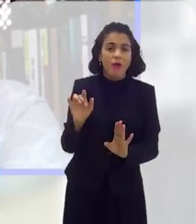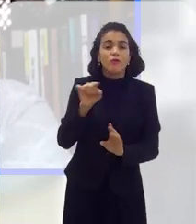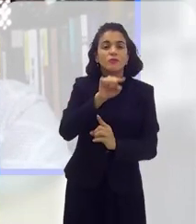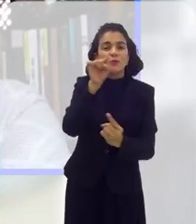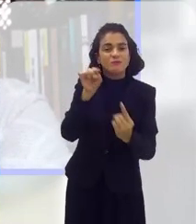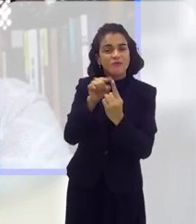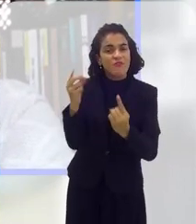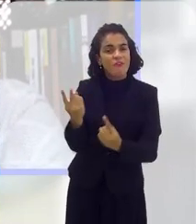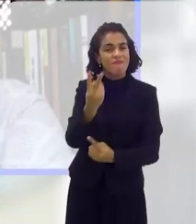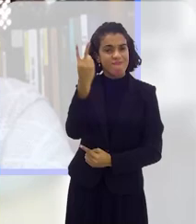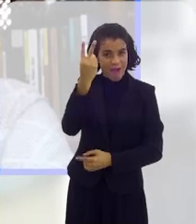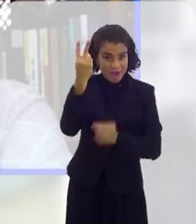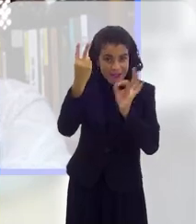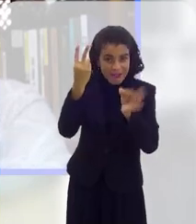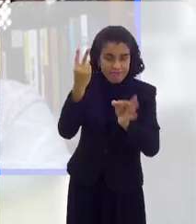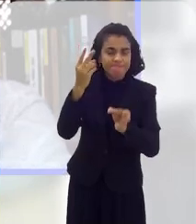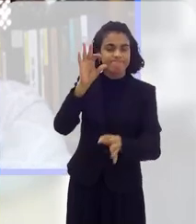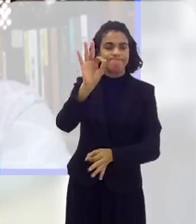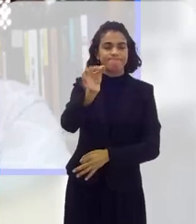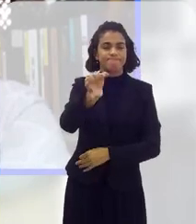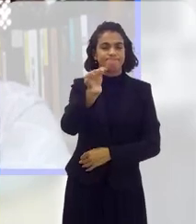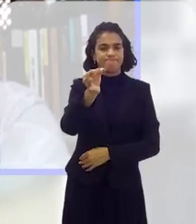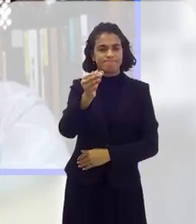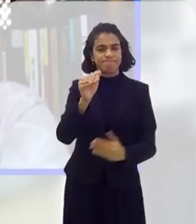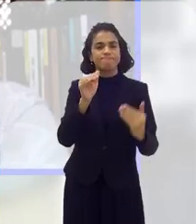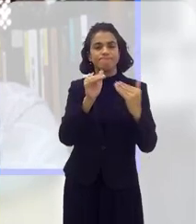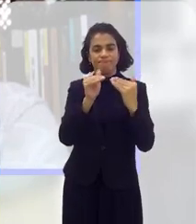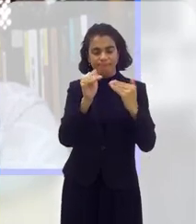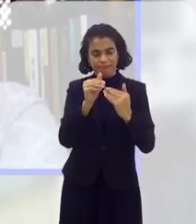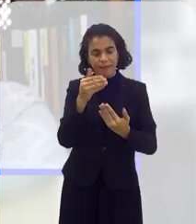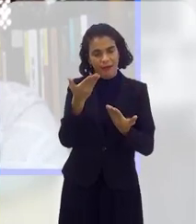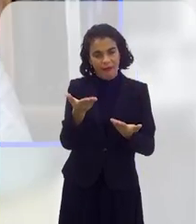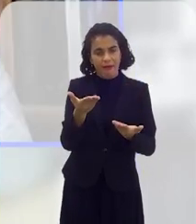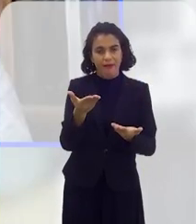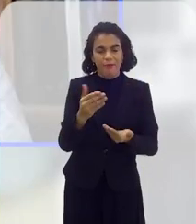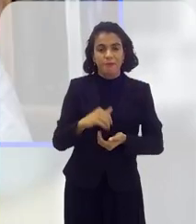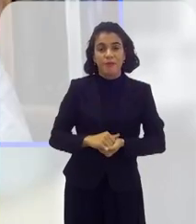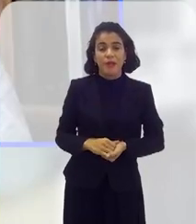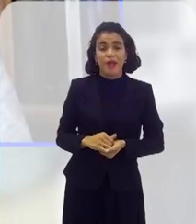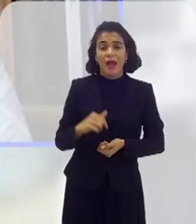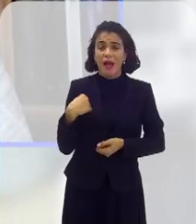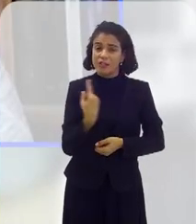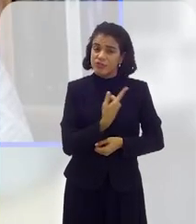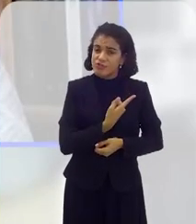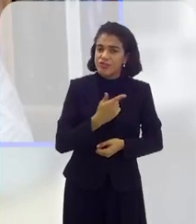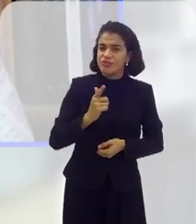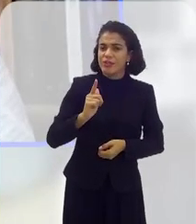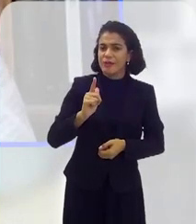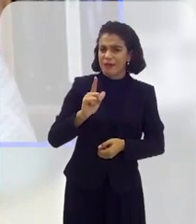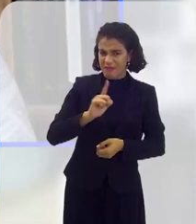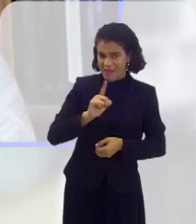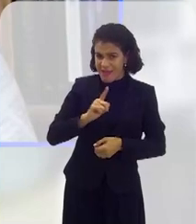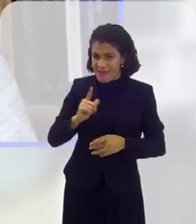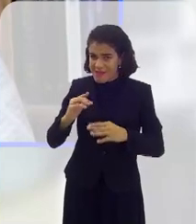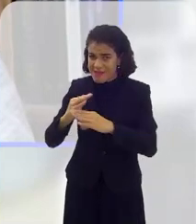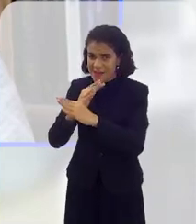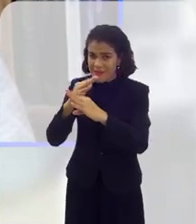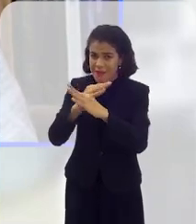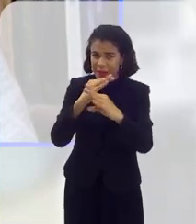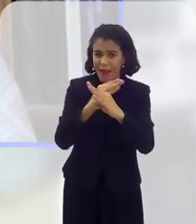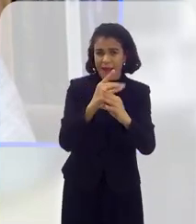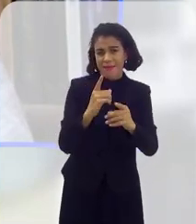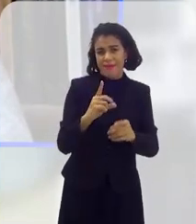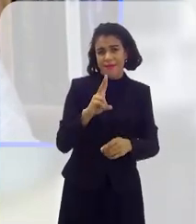foi valorizar isso. Exatamente, eu acho muito pouco provável que a gente tenha tantas cidades,